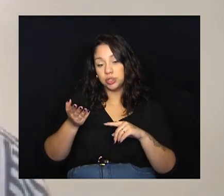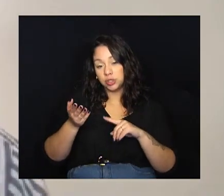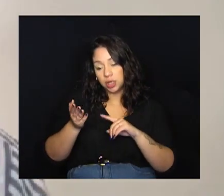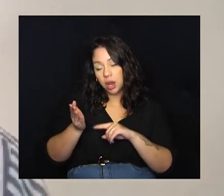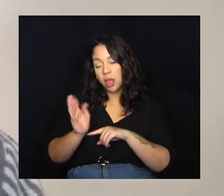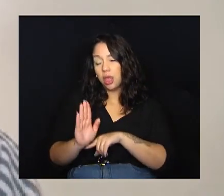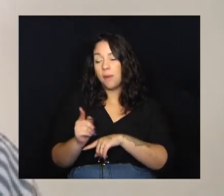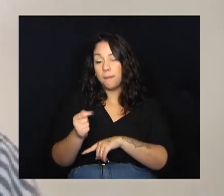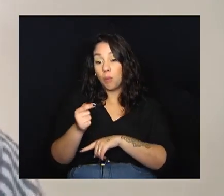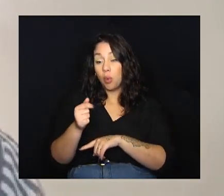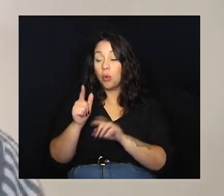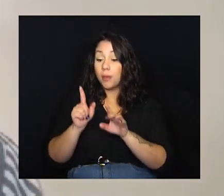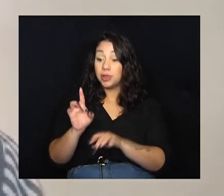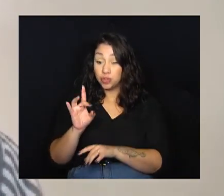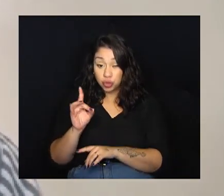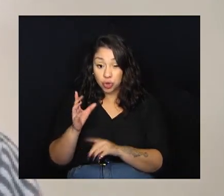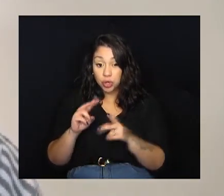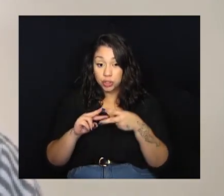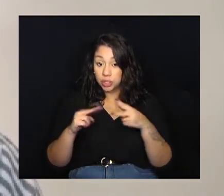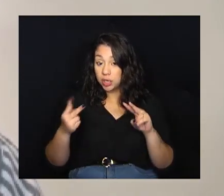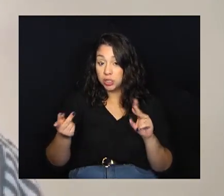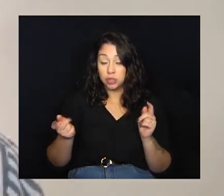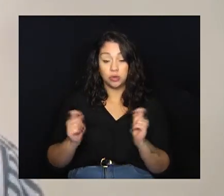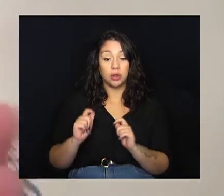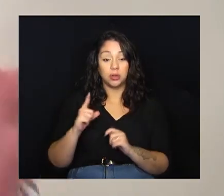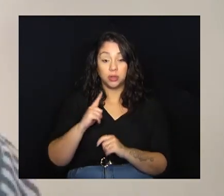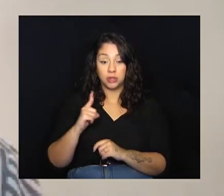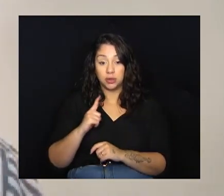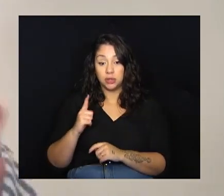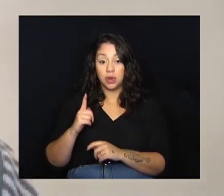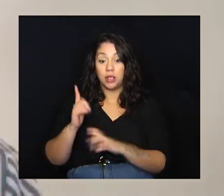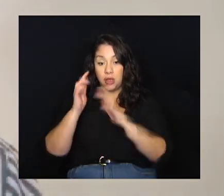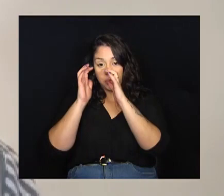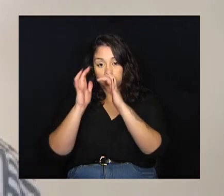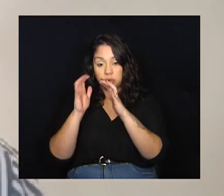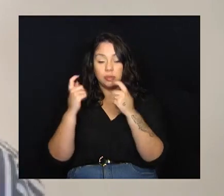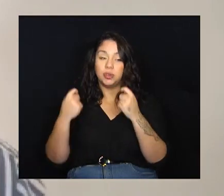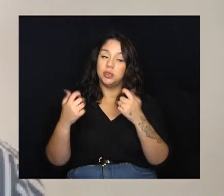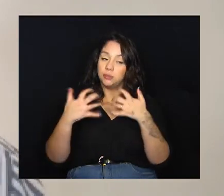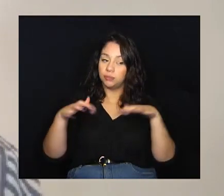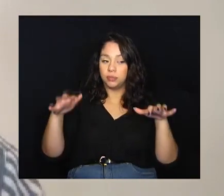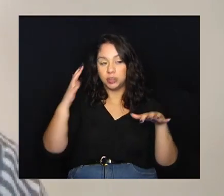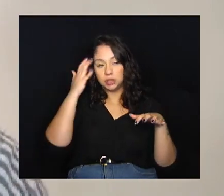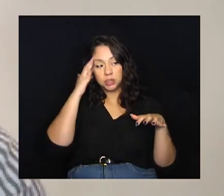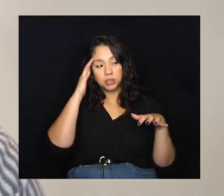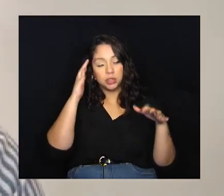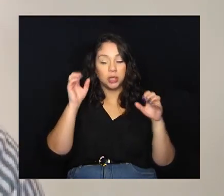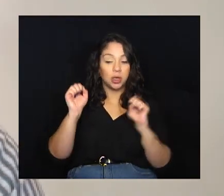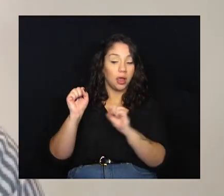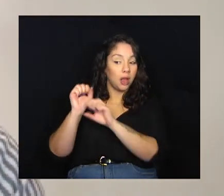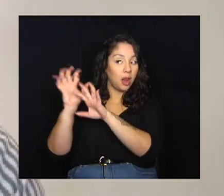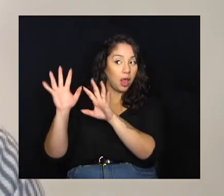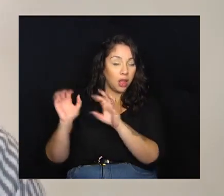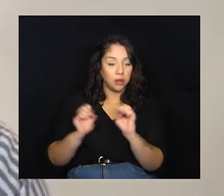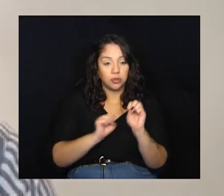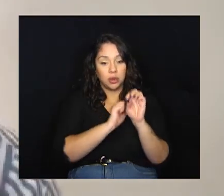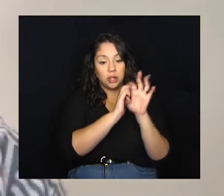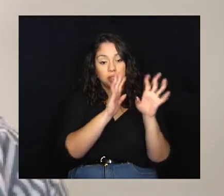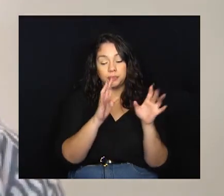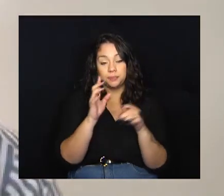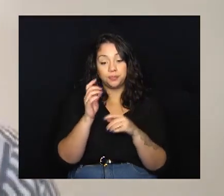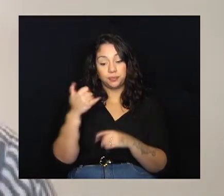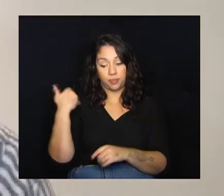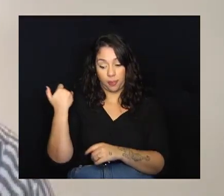por si só não tem capacidade de levar aquela criança até o autismo Então tem que separar bem isso para a gente entender que na idade paterna avançada